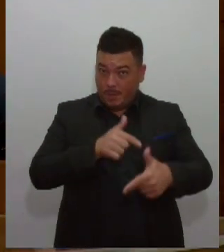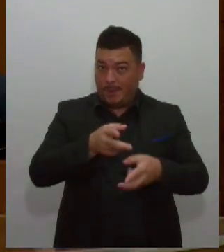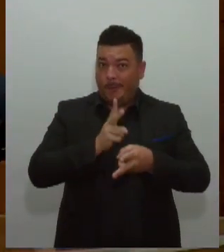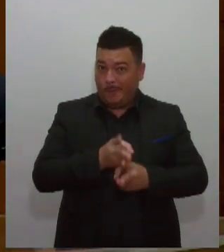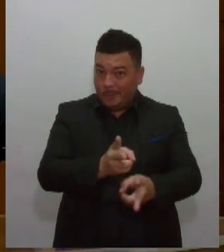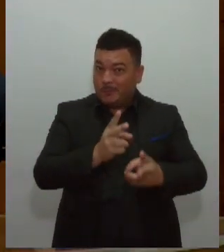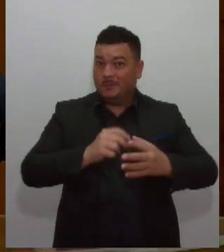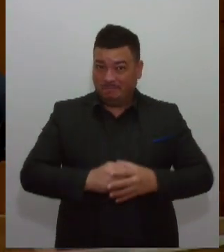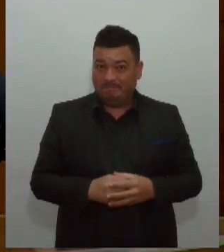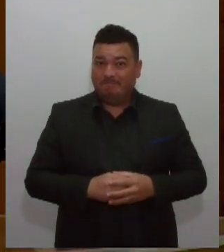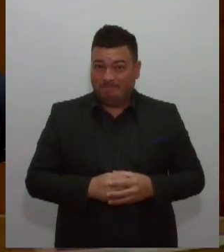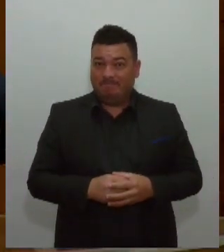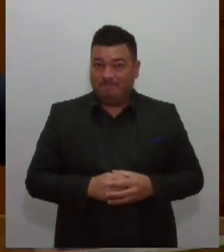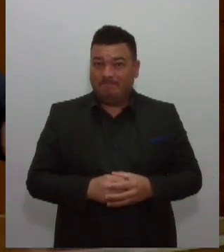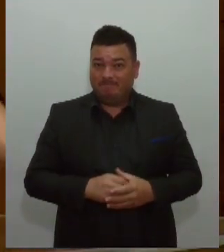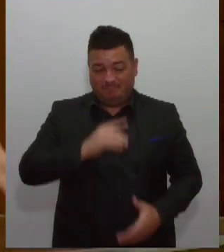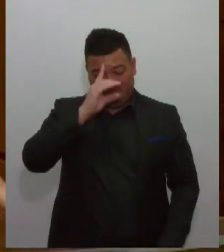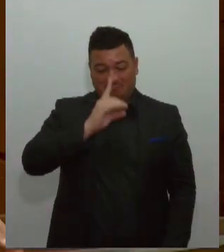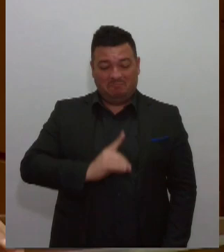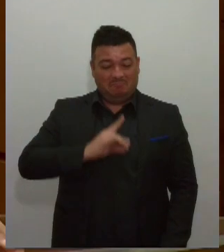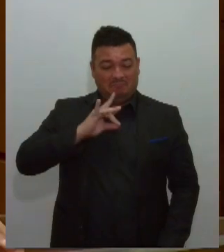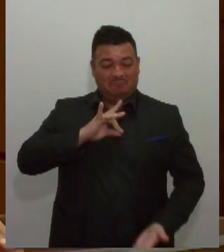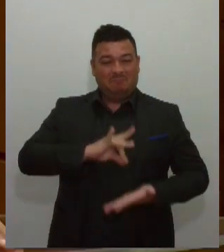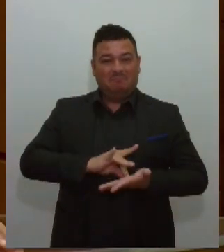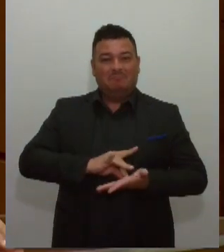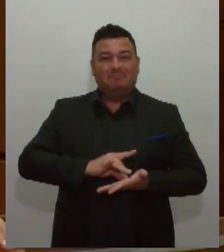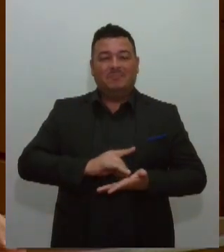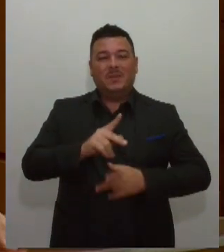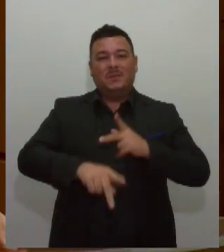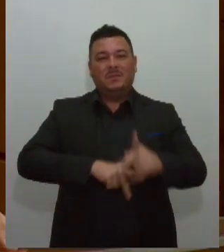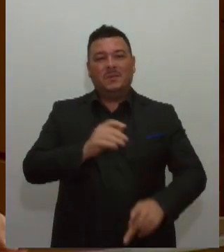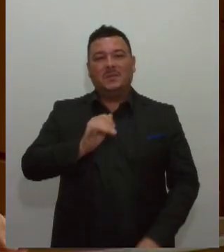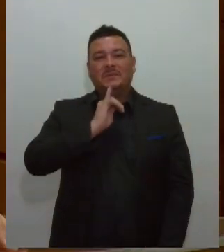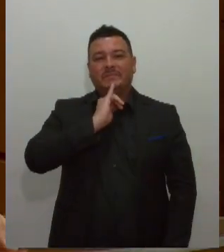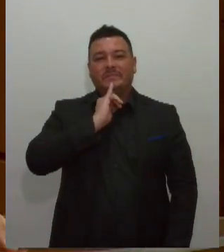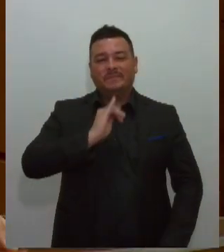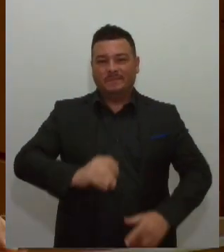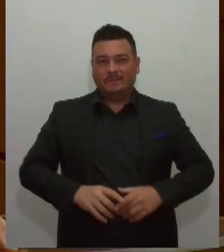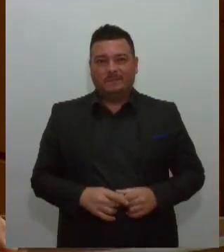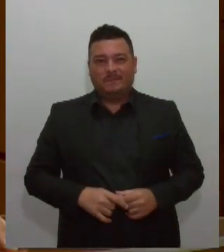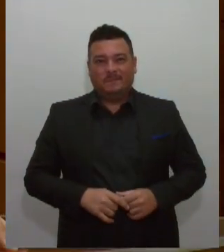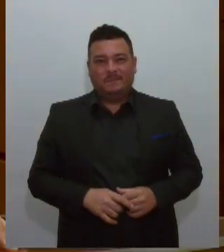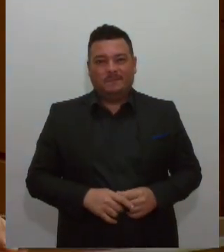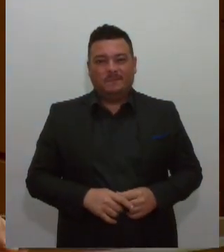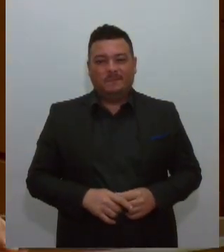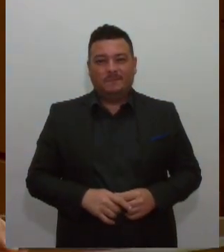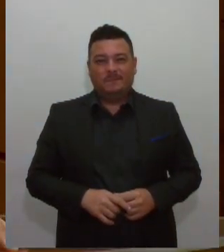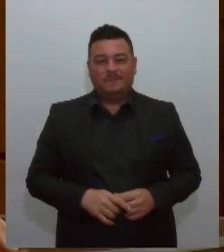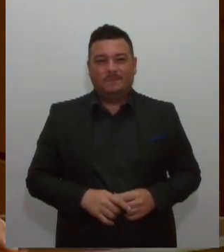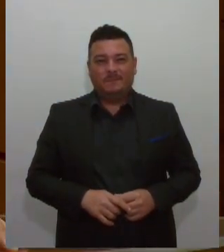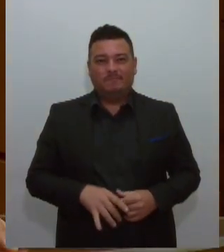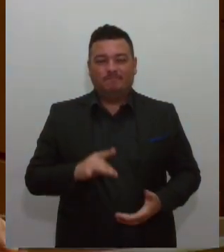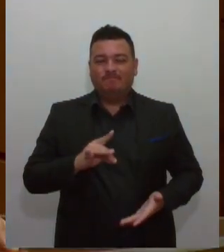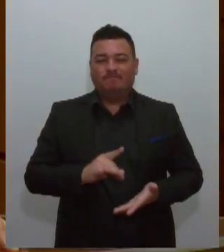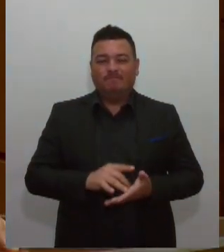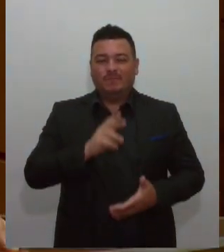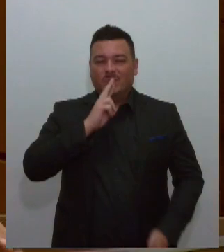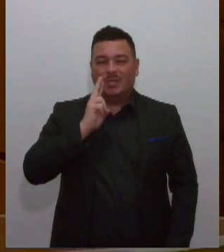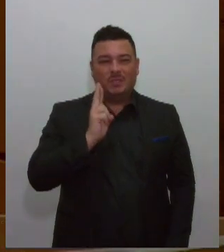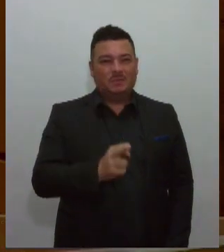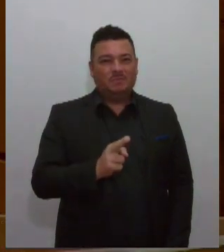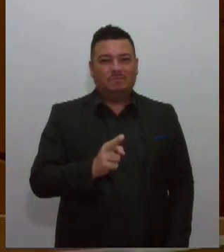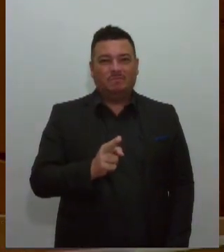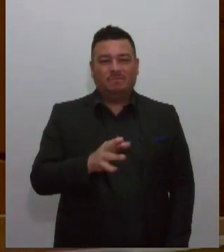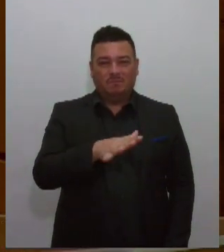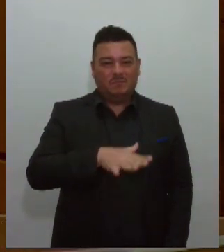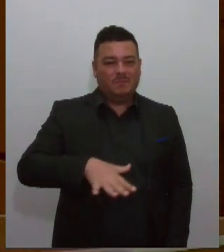A dignidade do povo de Itabaiana prevaleceu, dando definitivamente um recado que